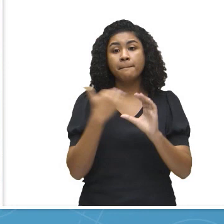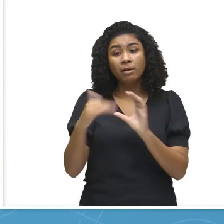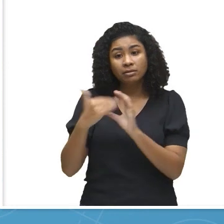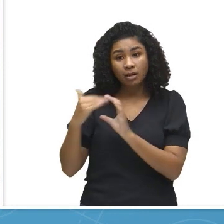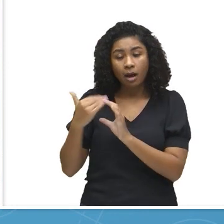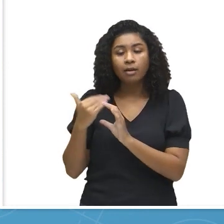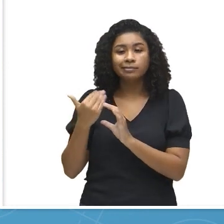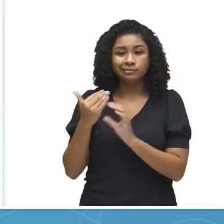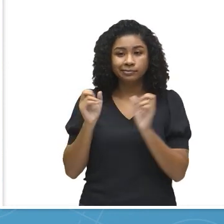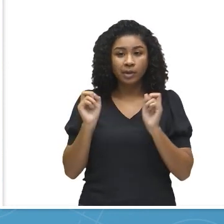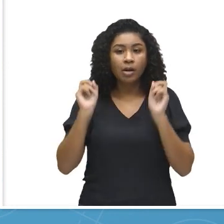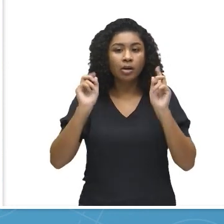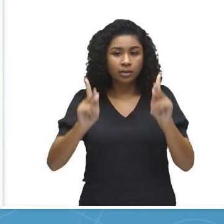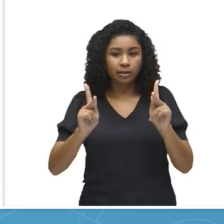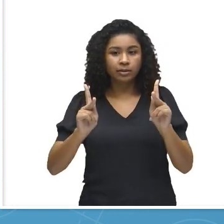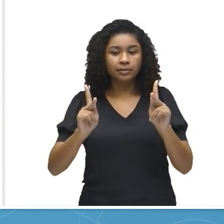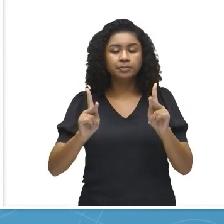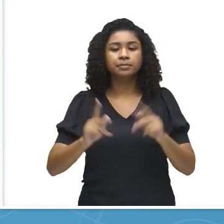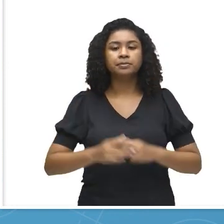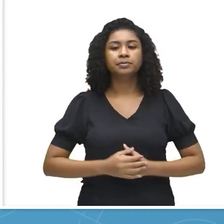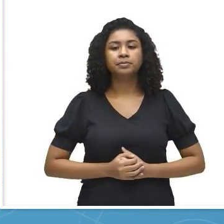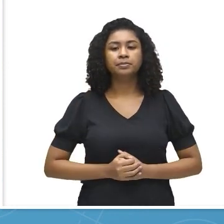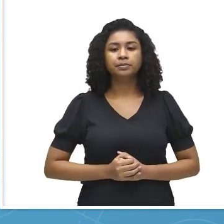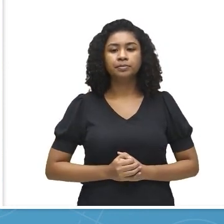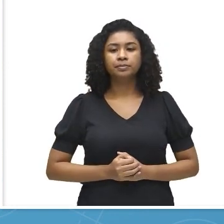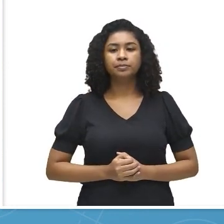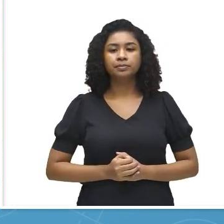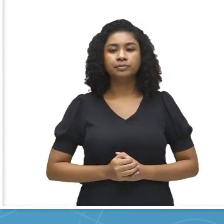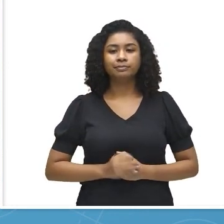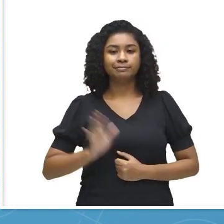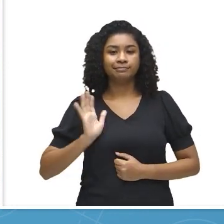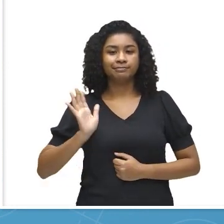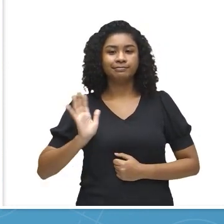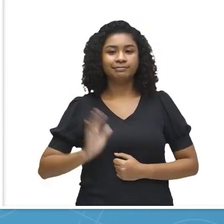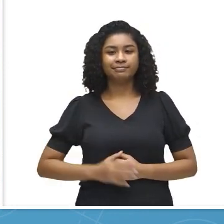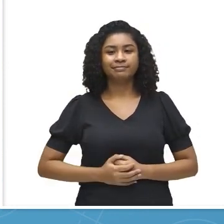se enquadra com o que o enunciado pede, ok, gente? Até daqui a pouco.